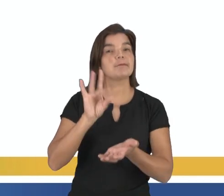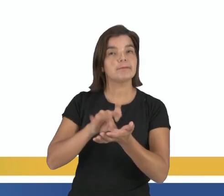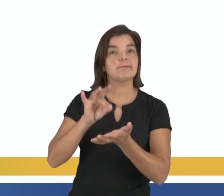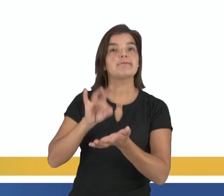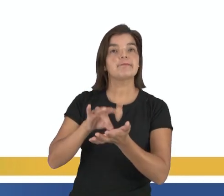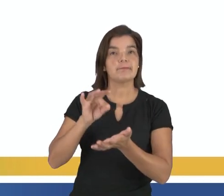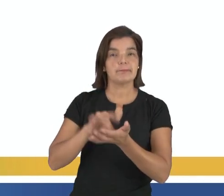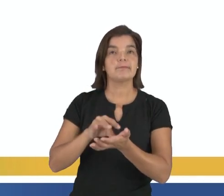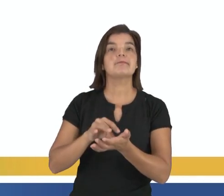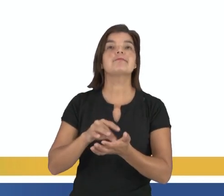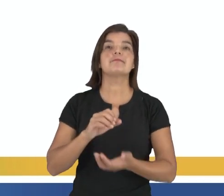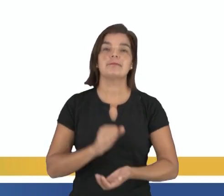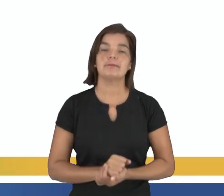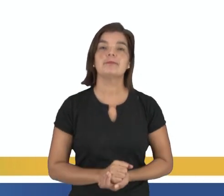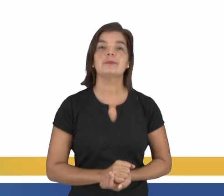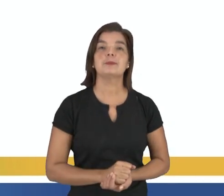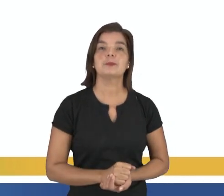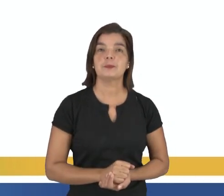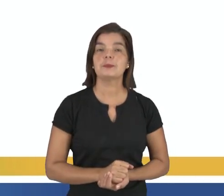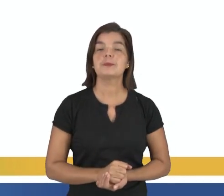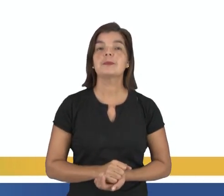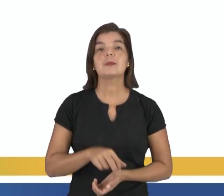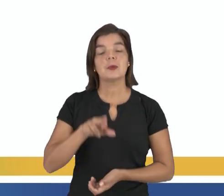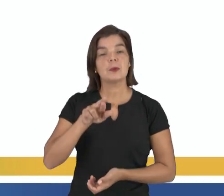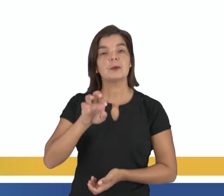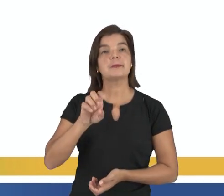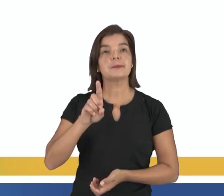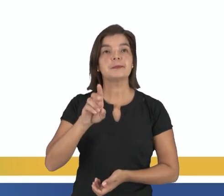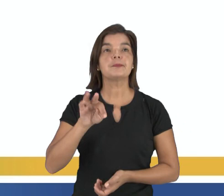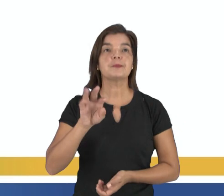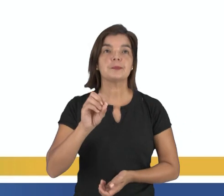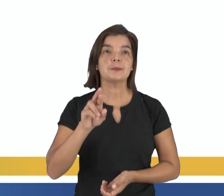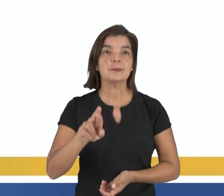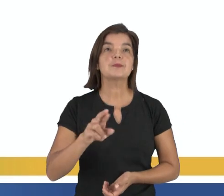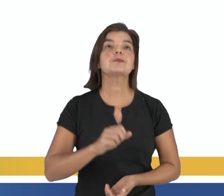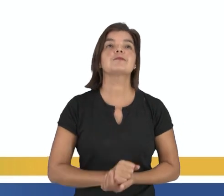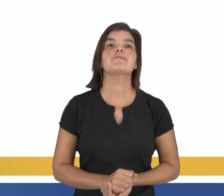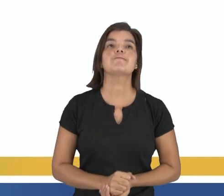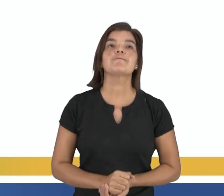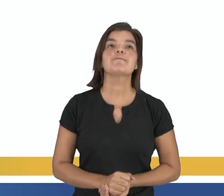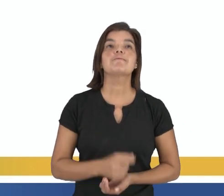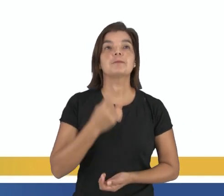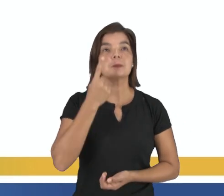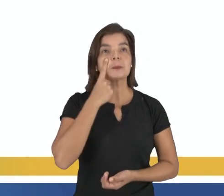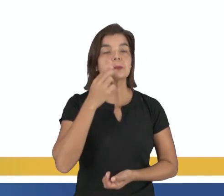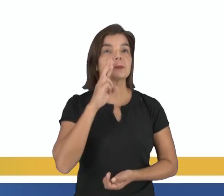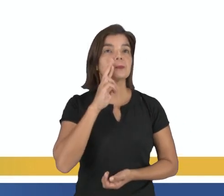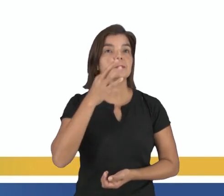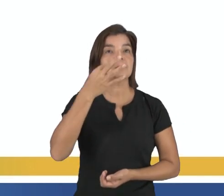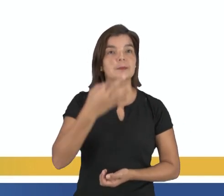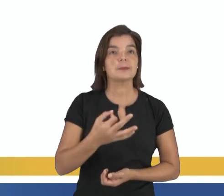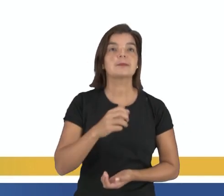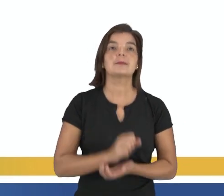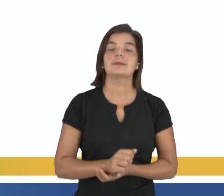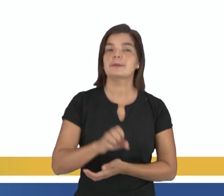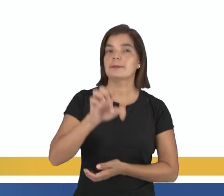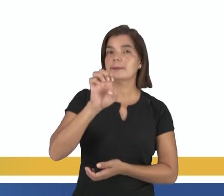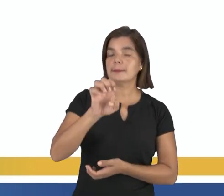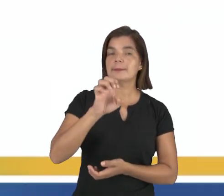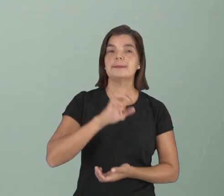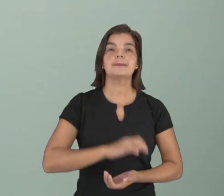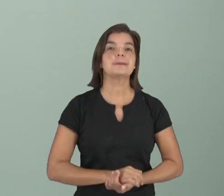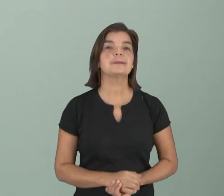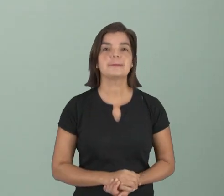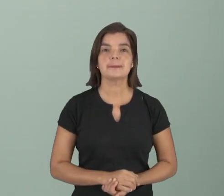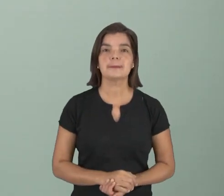ó. O carbono, ele sofreu oxidação, então ele é o agente redutor. Então, a alternativa correta é a